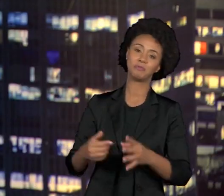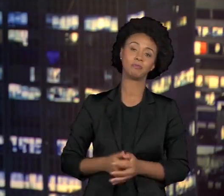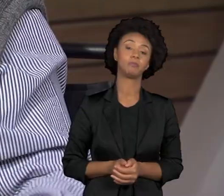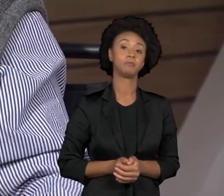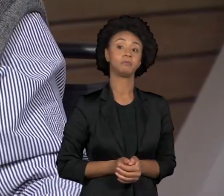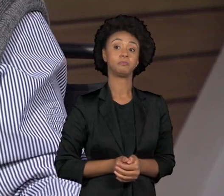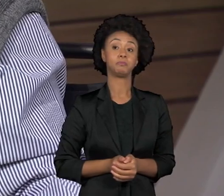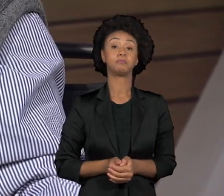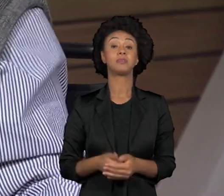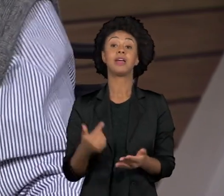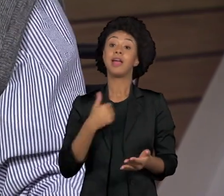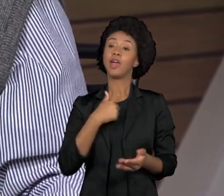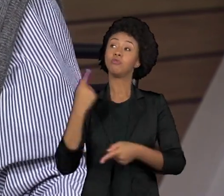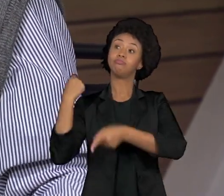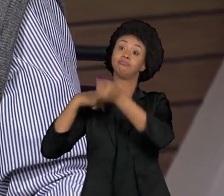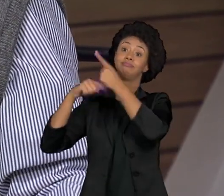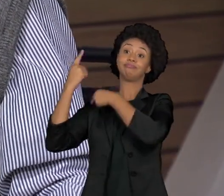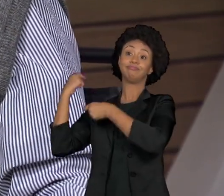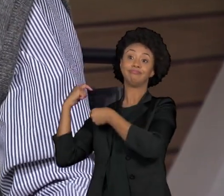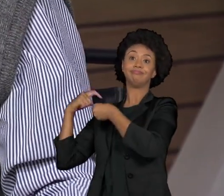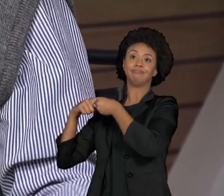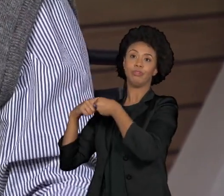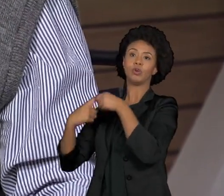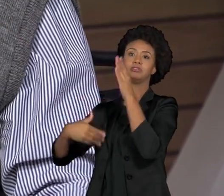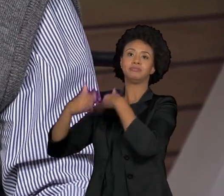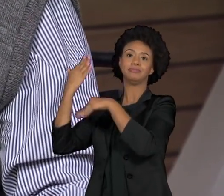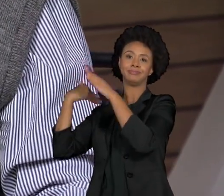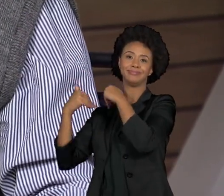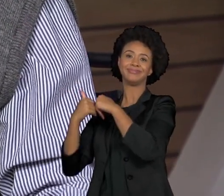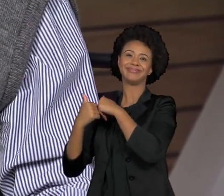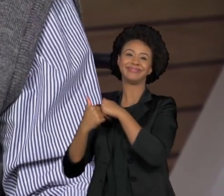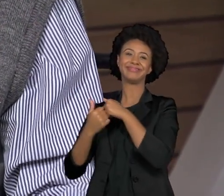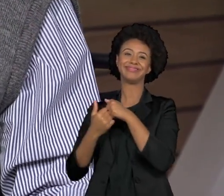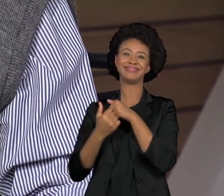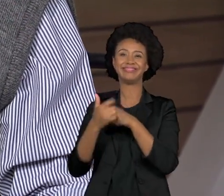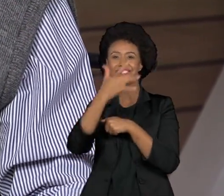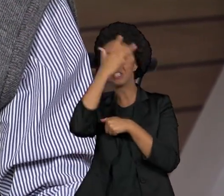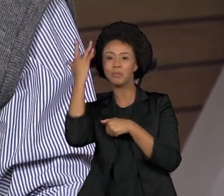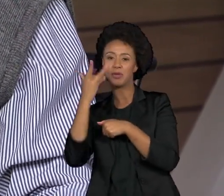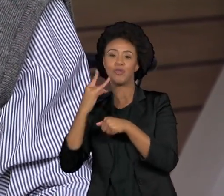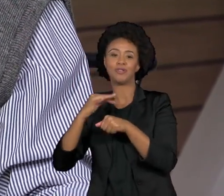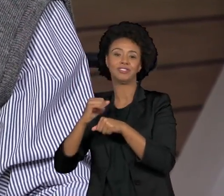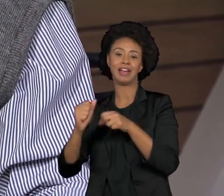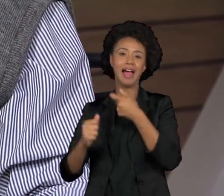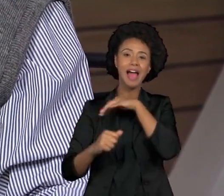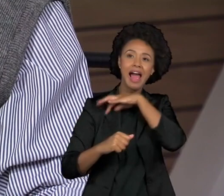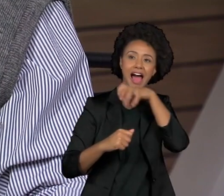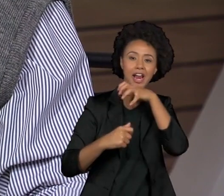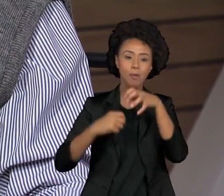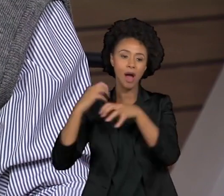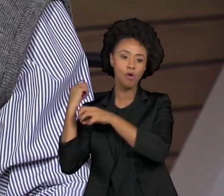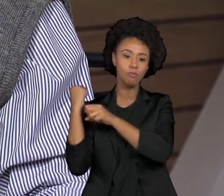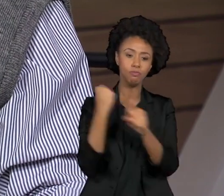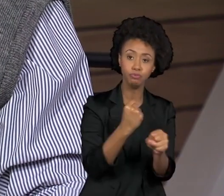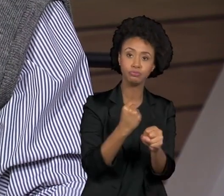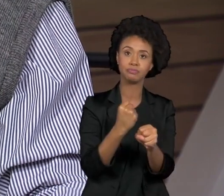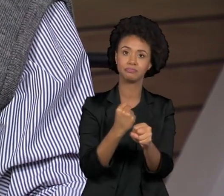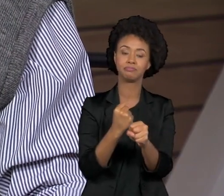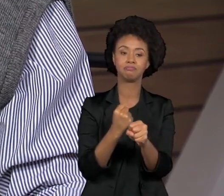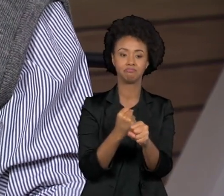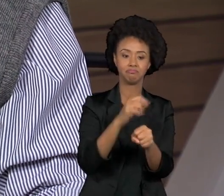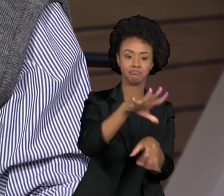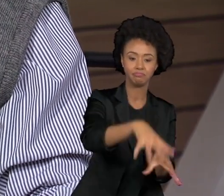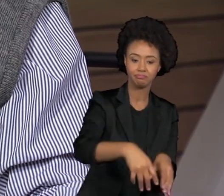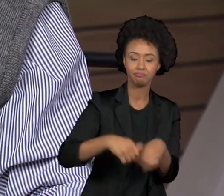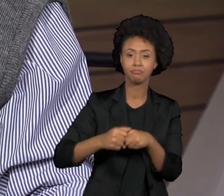Eu voltaria bem no passado e voltaria aos caçadores-coletores. Né? Numa cidade de caçador-coletor, por que a